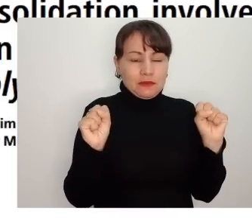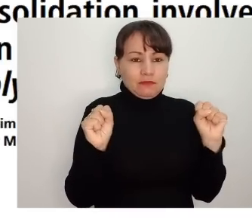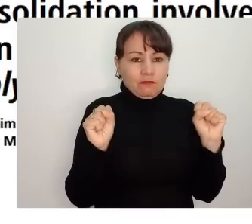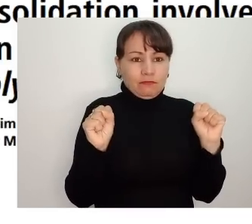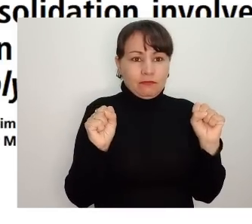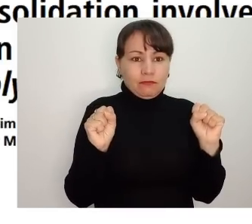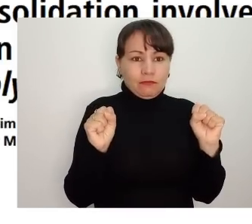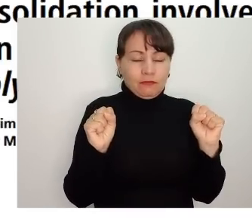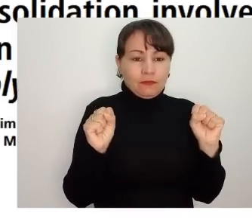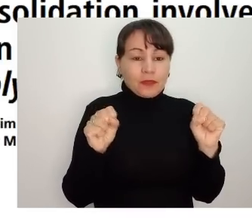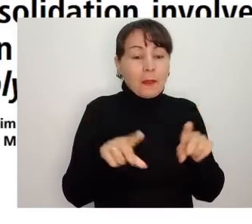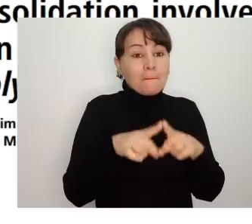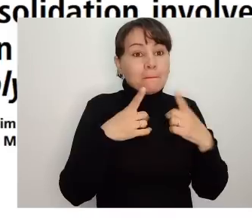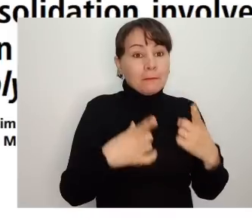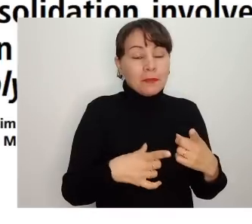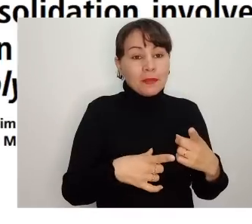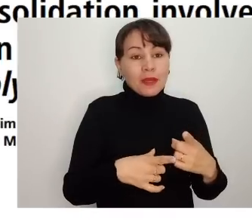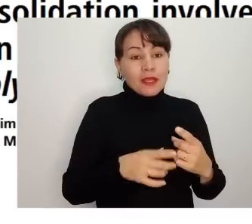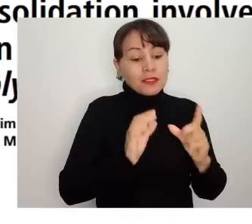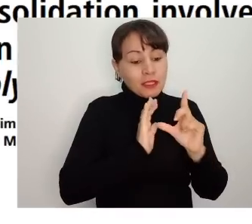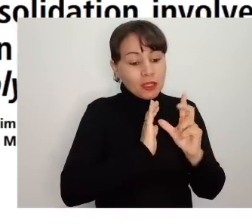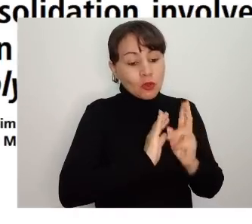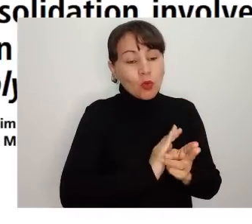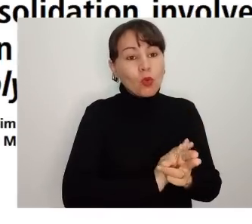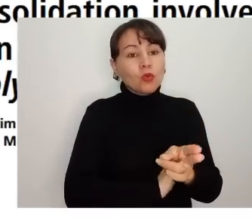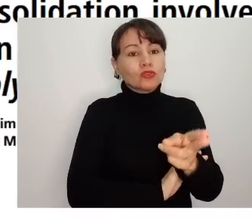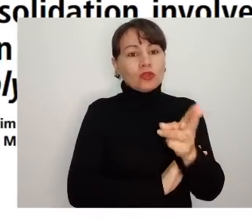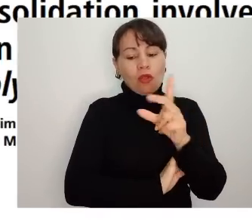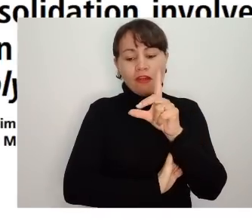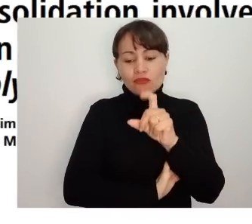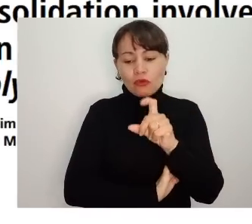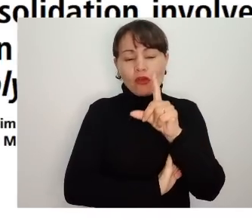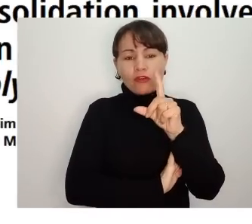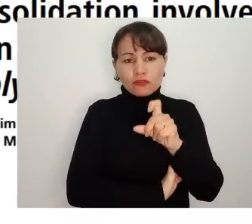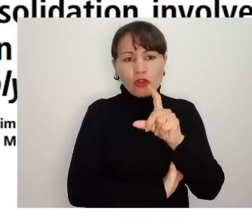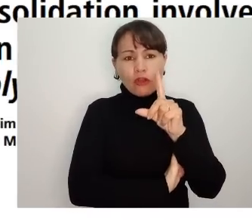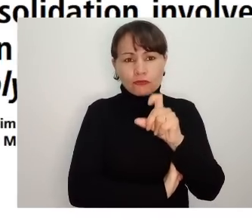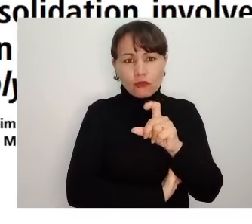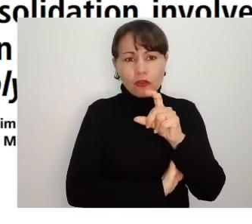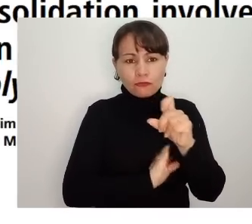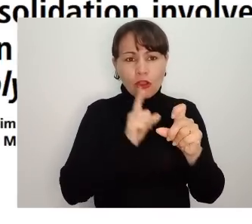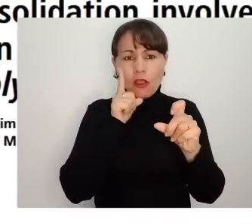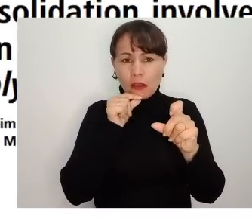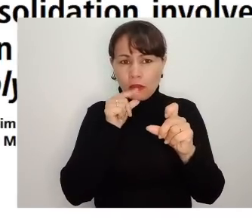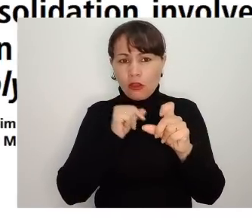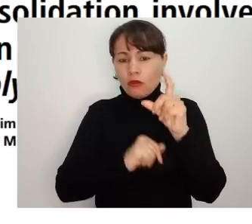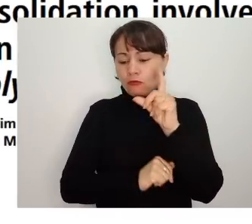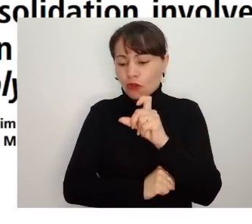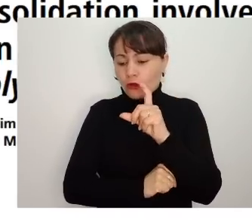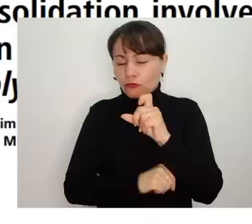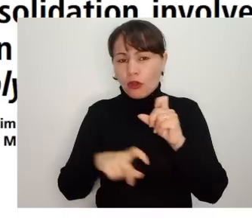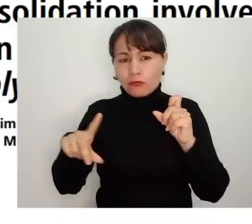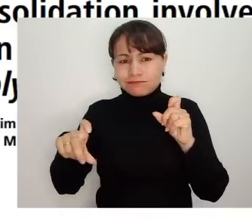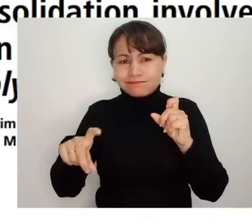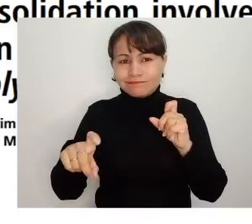simples. Mas ele, na sequência, ele continuou borrifando água nesse sifão.